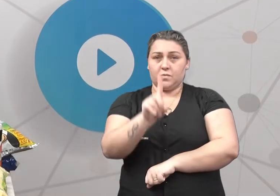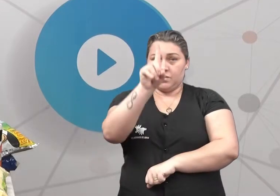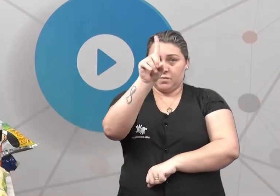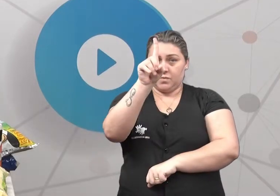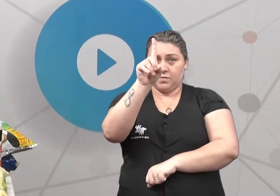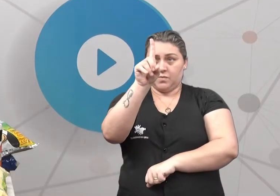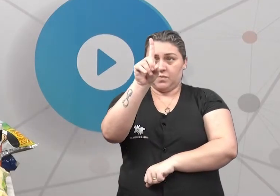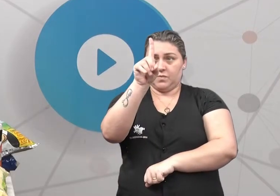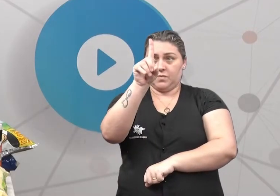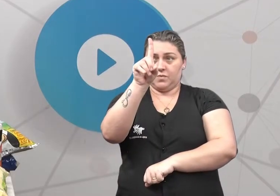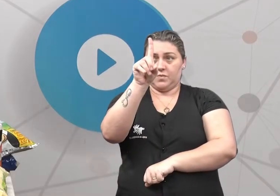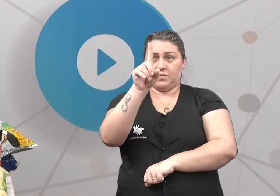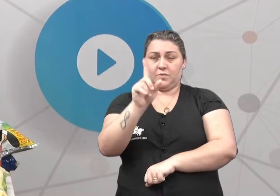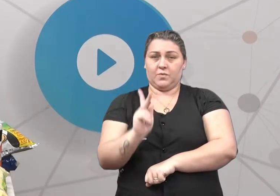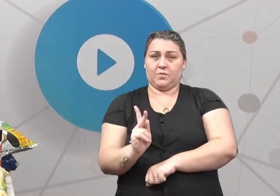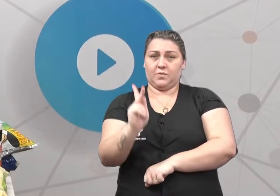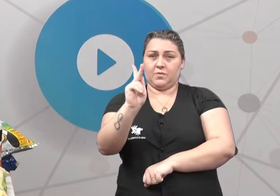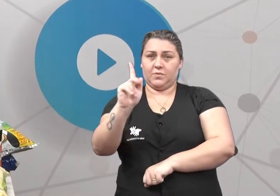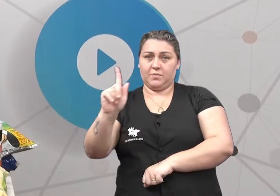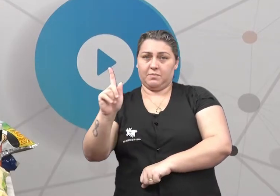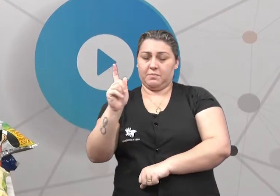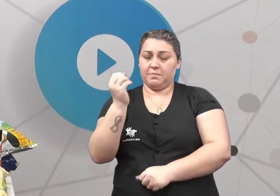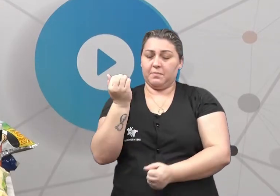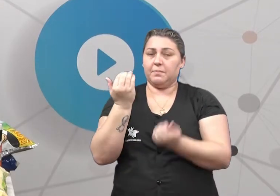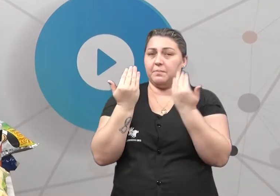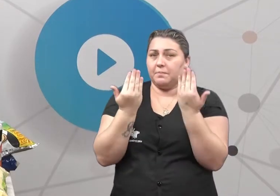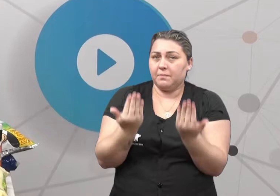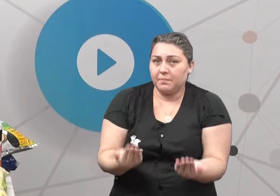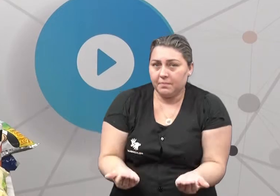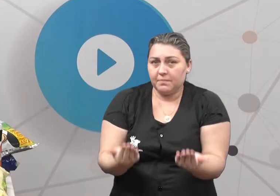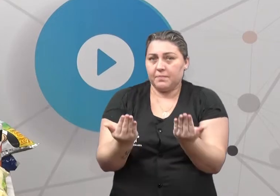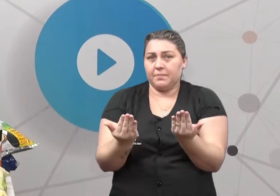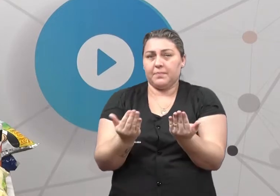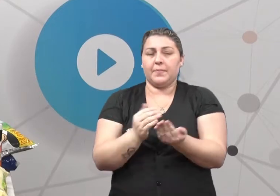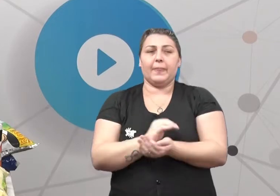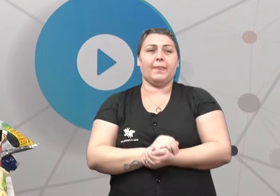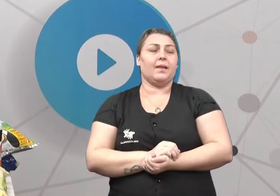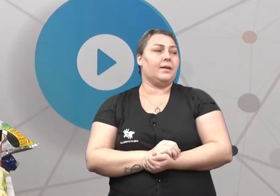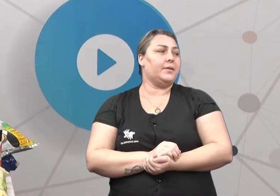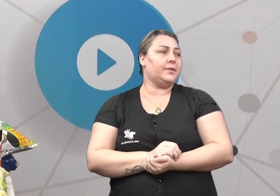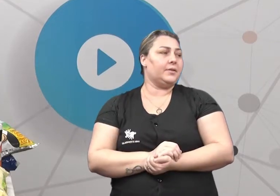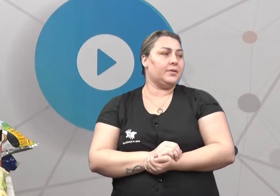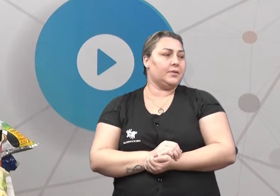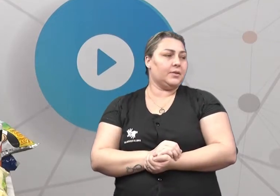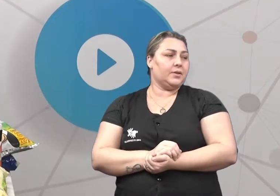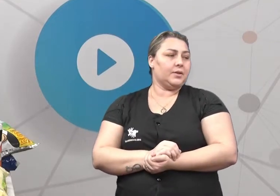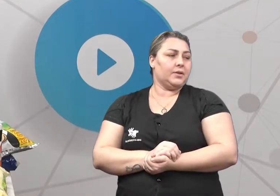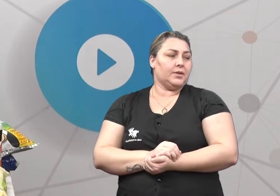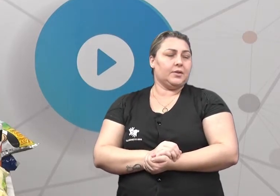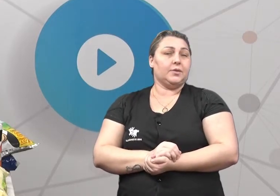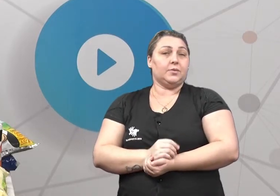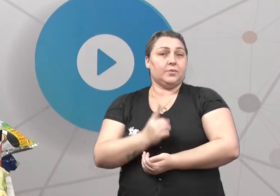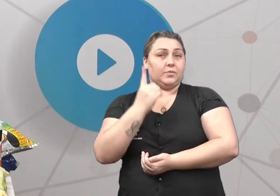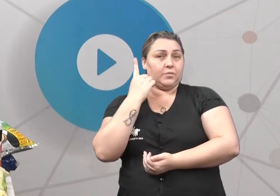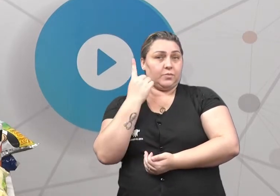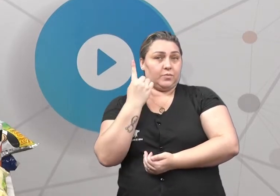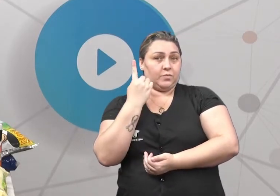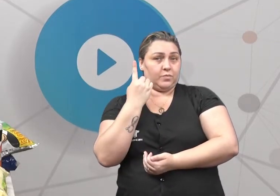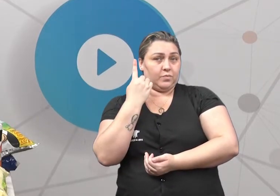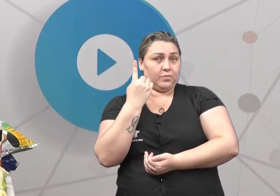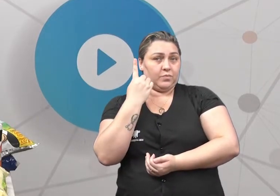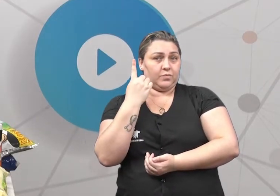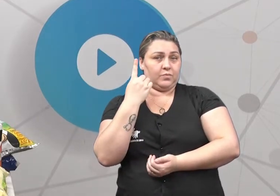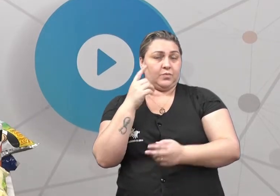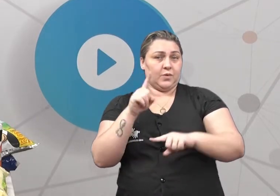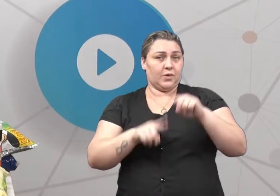não sei se dá para você ver, o peso, né? Então, ele pesa aqui 1 quilo. Então, um tipo